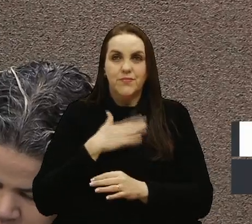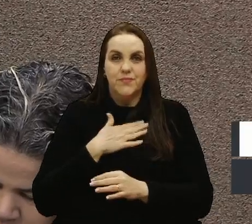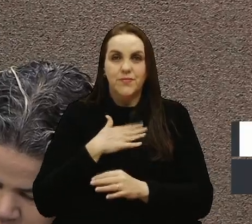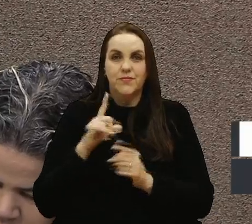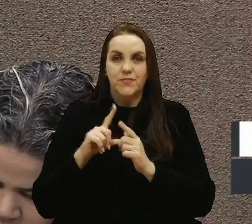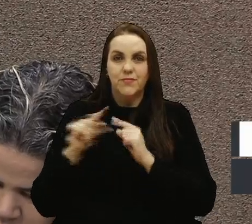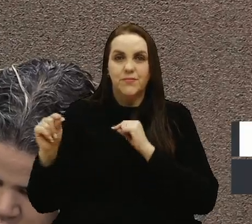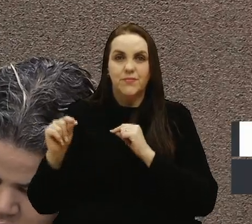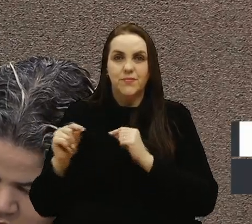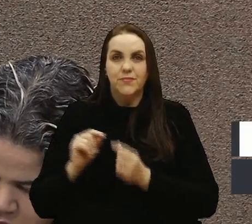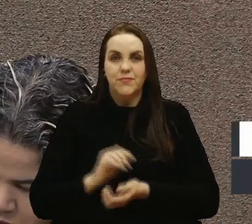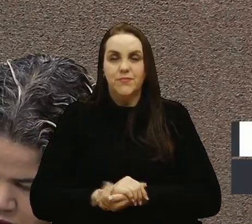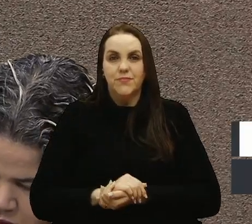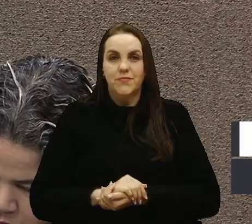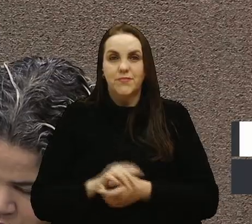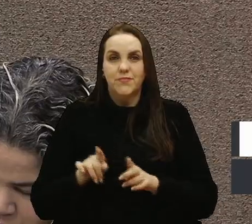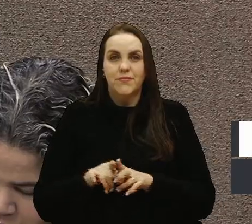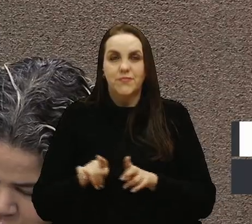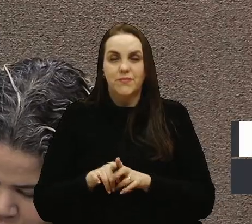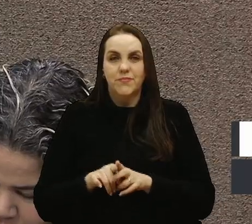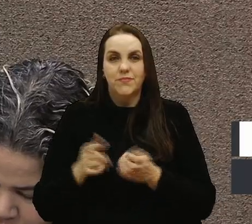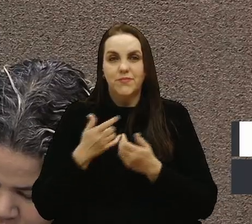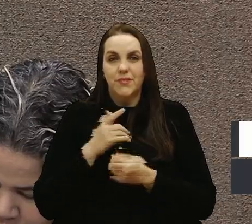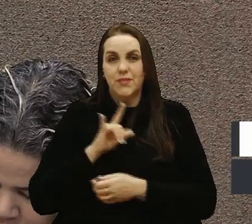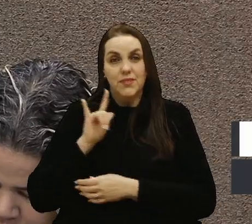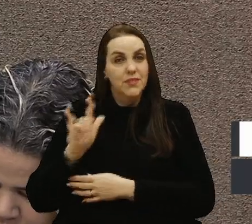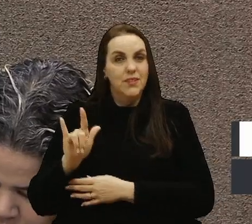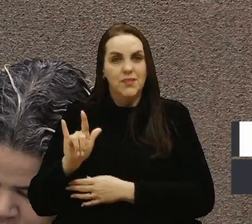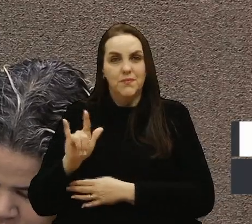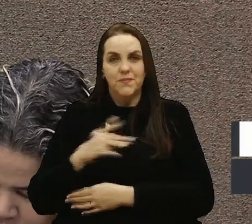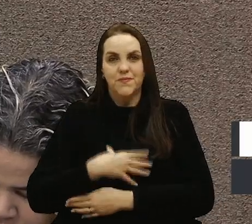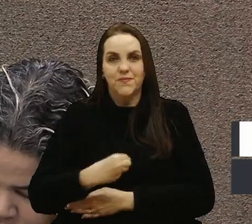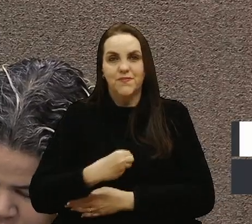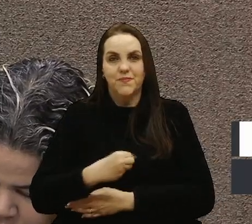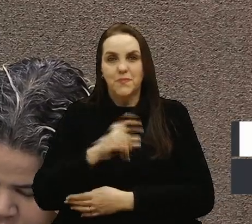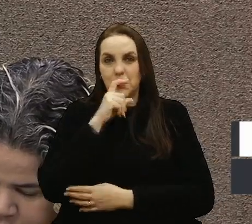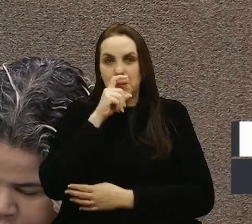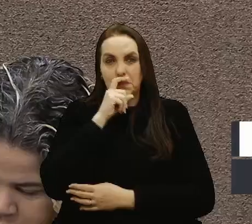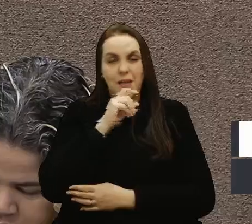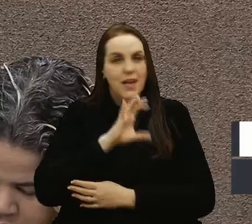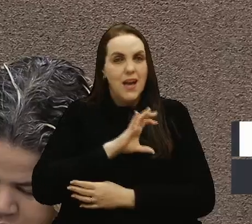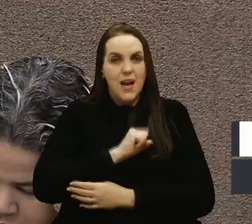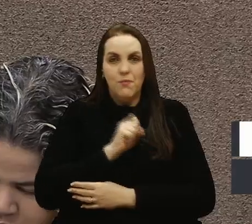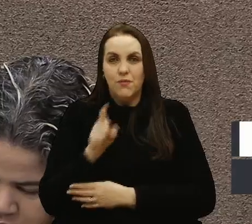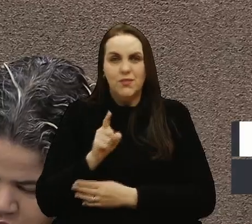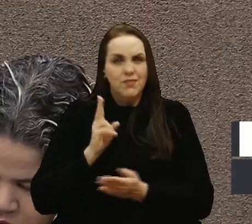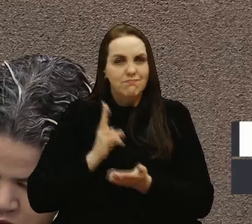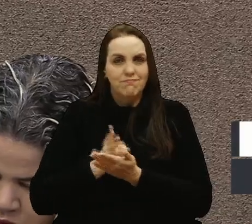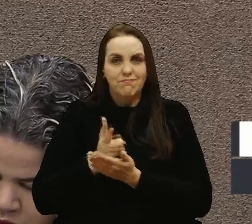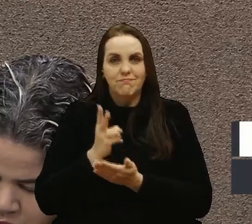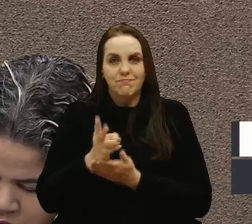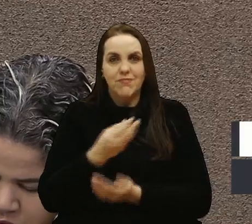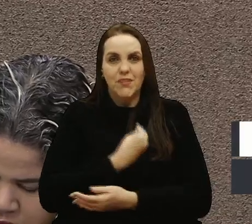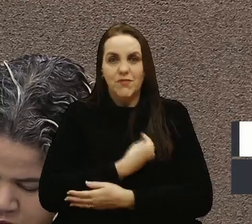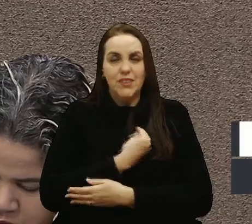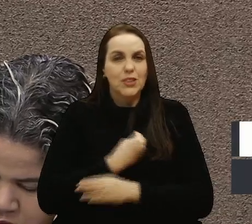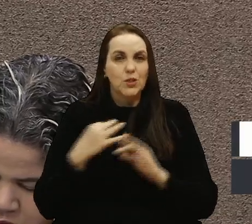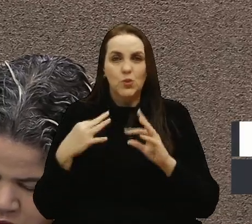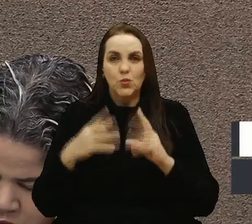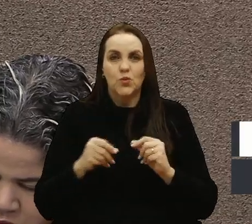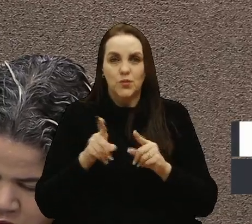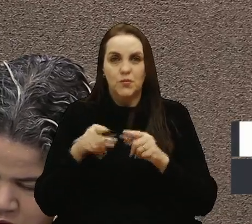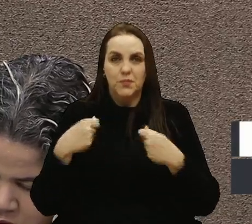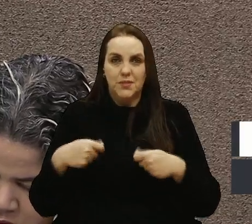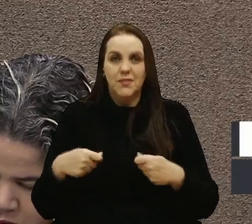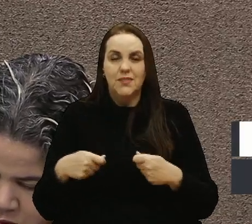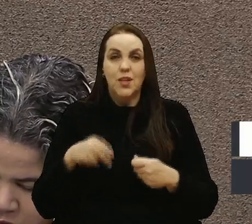também. E eu queria dizer que eu te amo, meu filho, e que o Pai vai estar te amando sempre, por toda a vida, para tudo aquilo que tu precisar, e